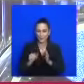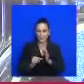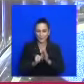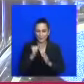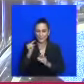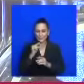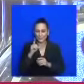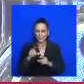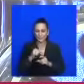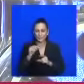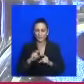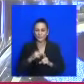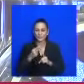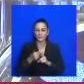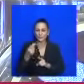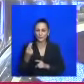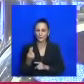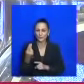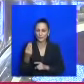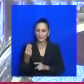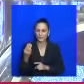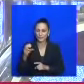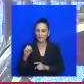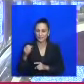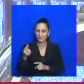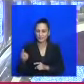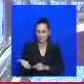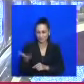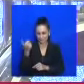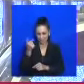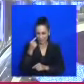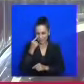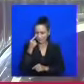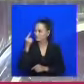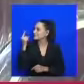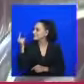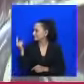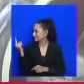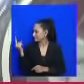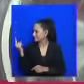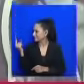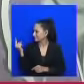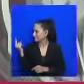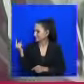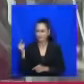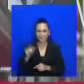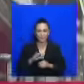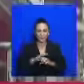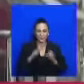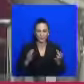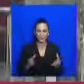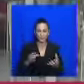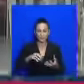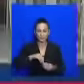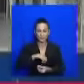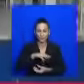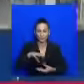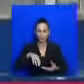Primeiro sorteio da Dupla Cena, concurso 2306. Vamos lá? Valendo! Globo